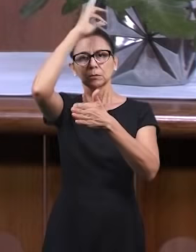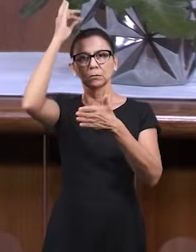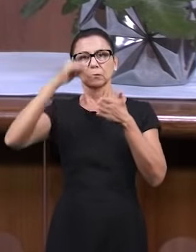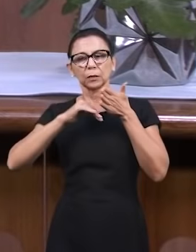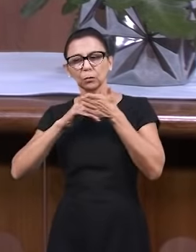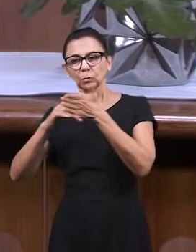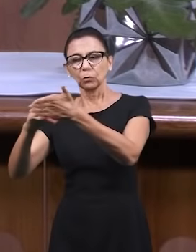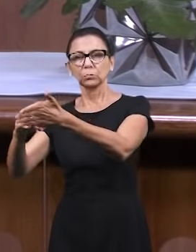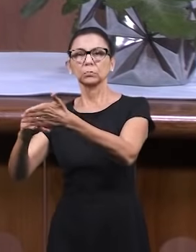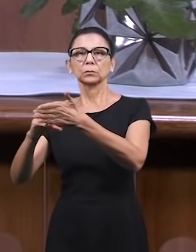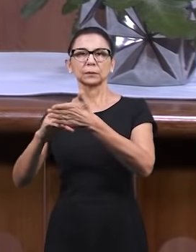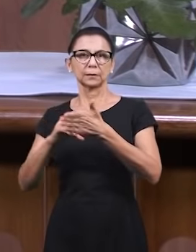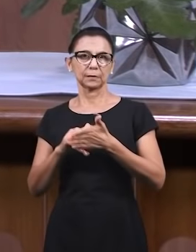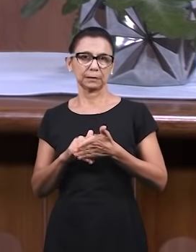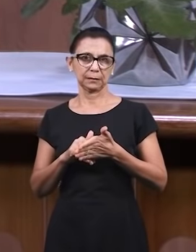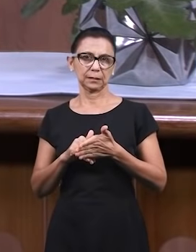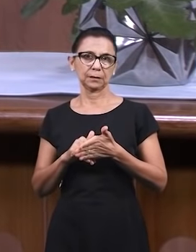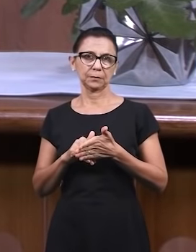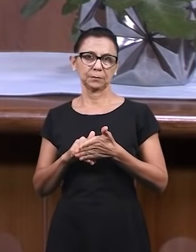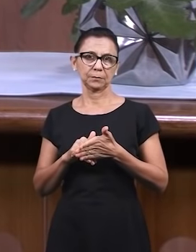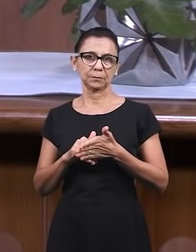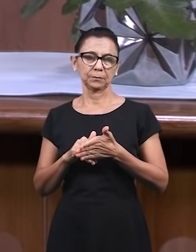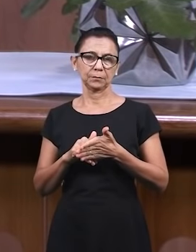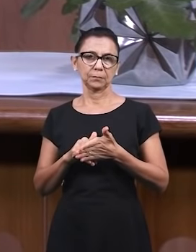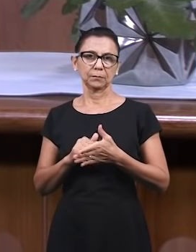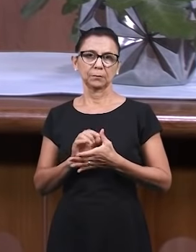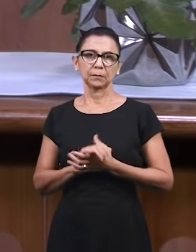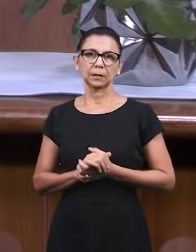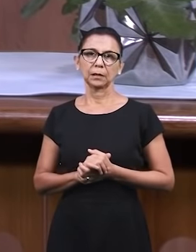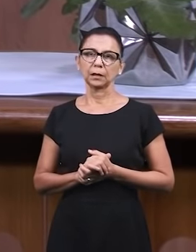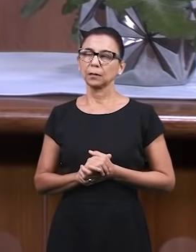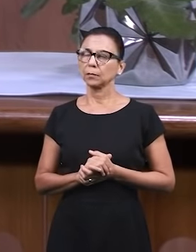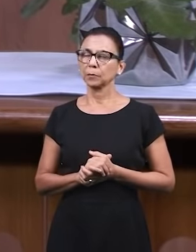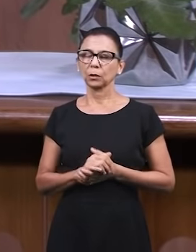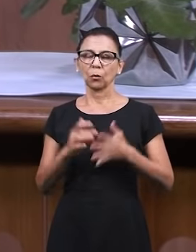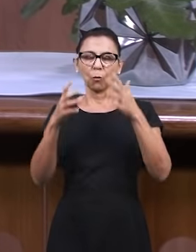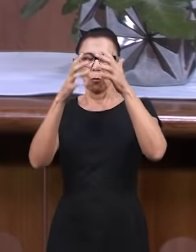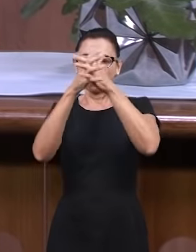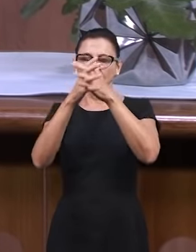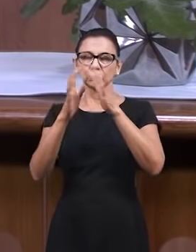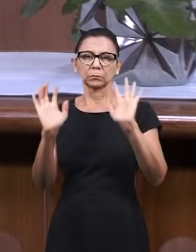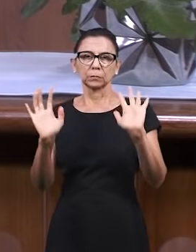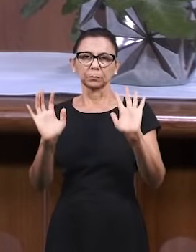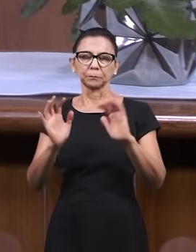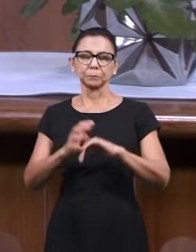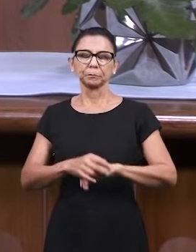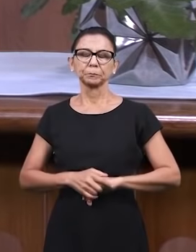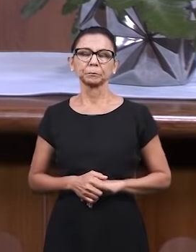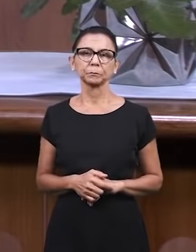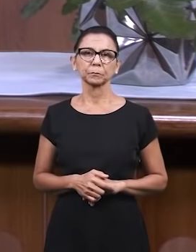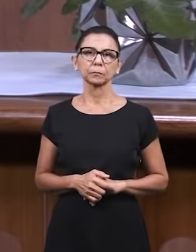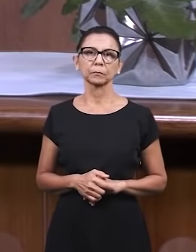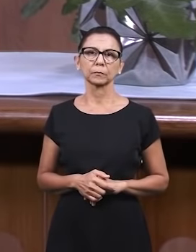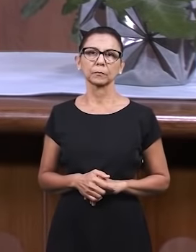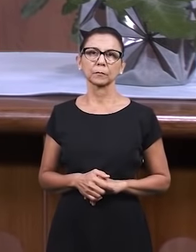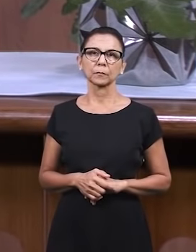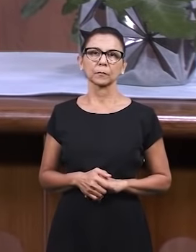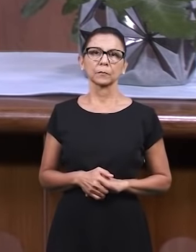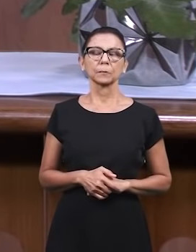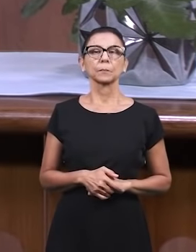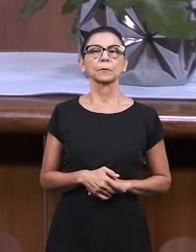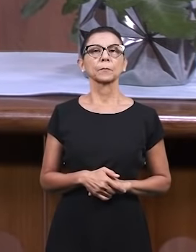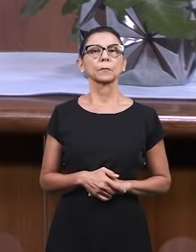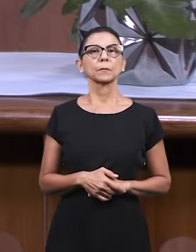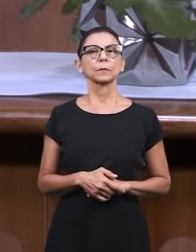conduzir, não nos deixando ir nem para a direita, nem para a esquerda. É o que